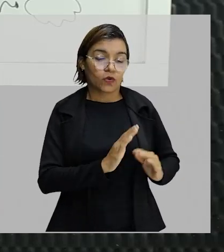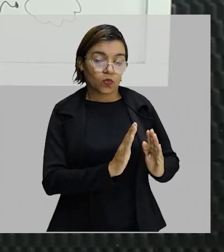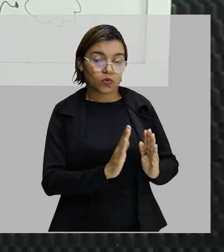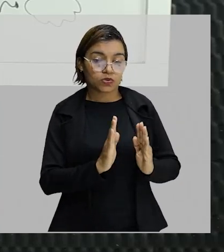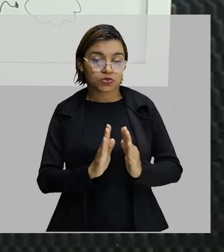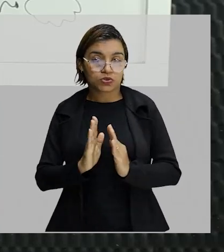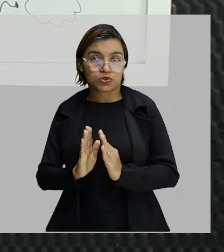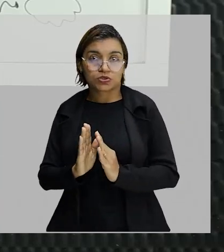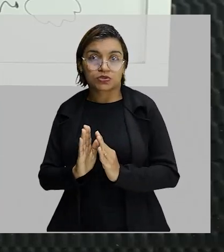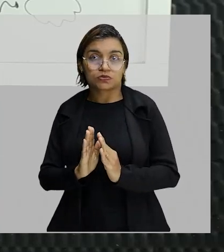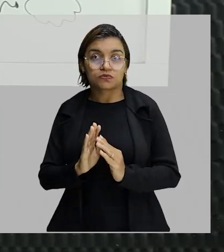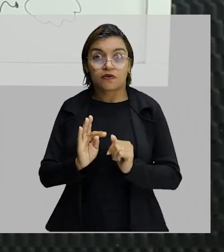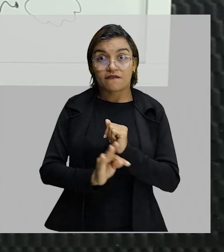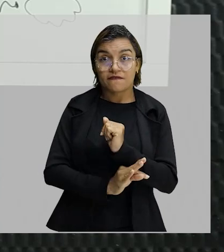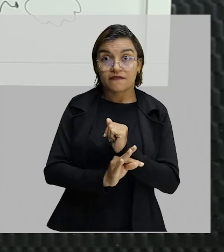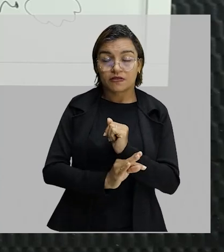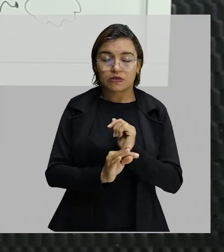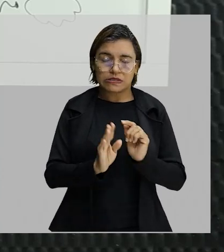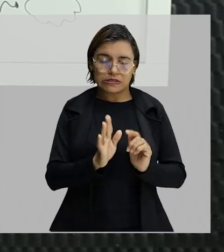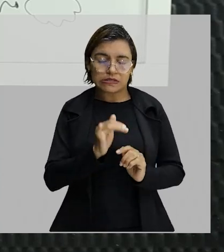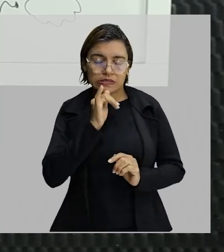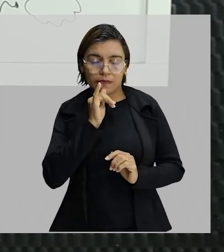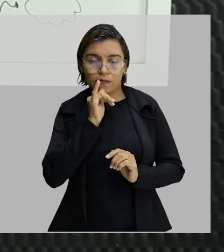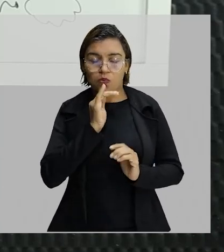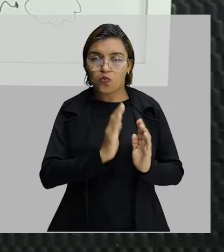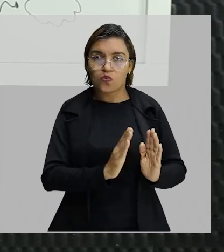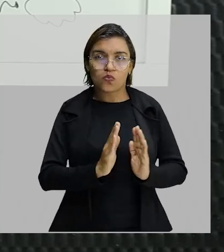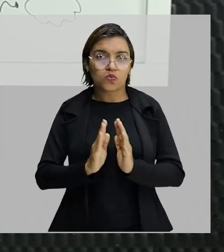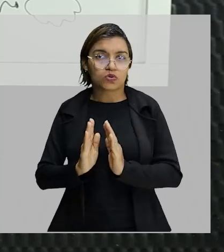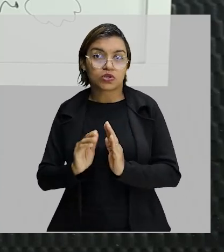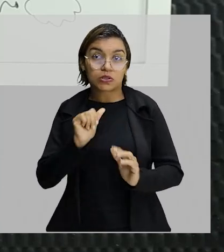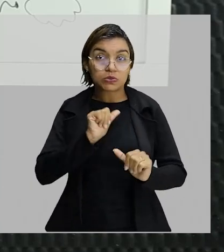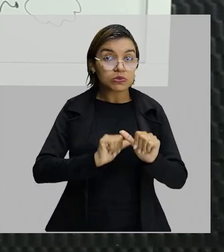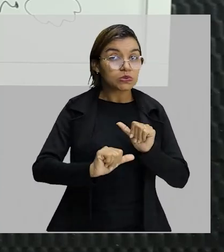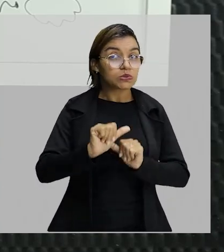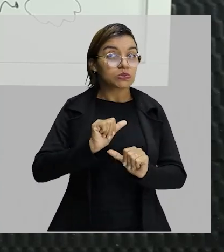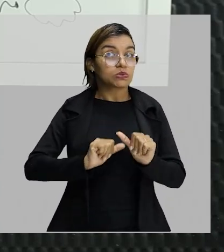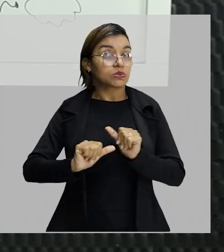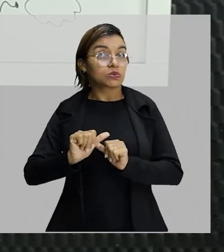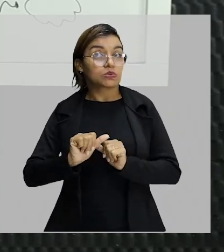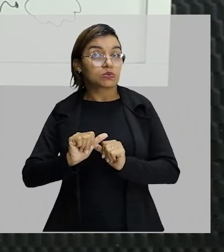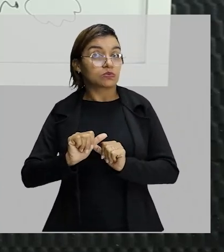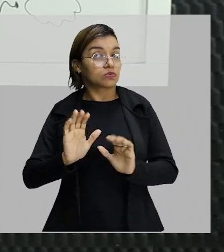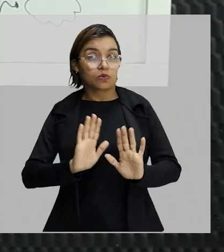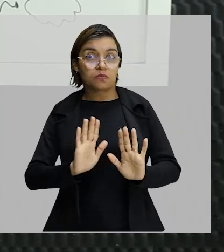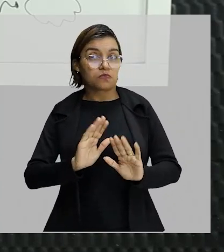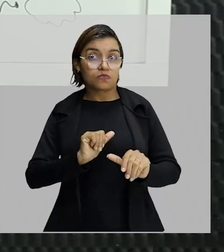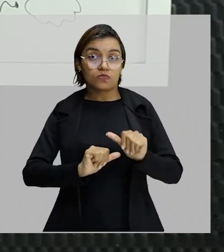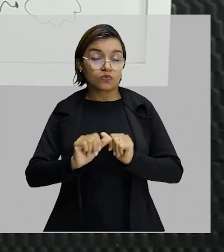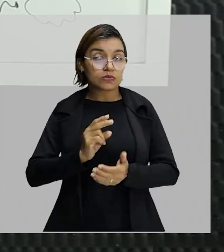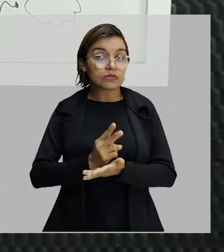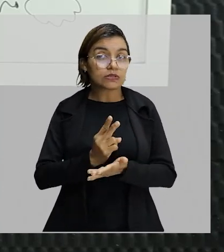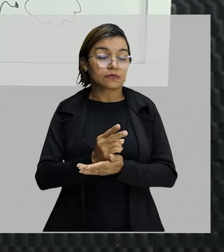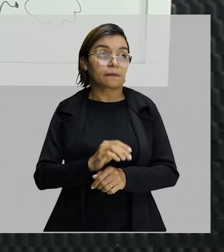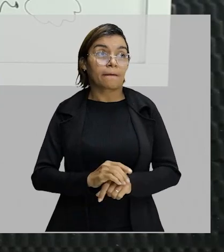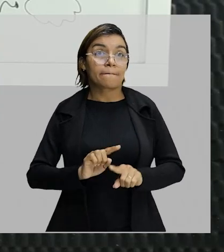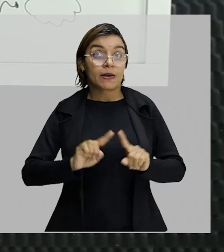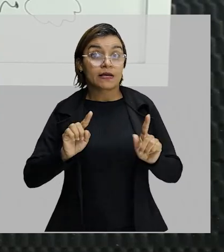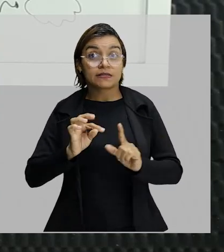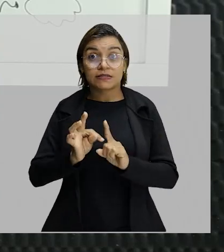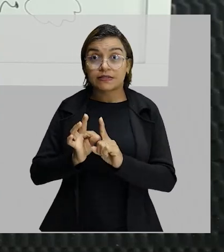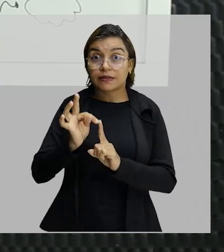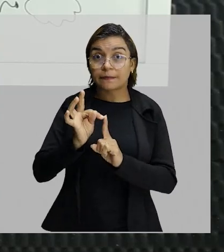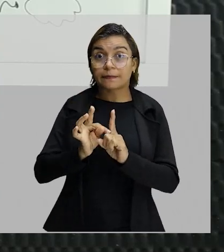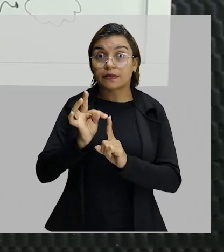ele será constante, ou seja, não muda de estado, porém a